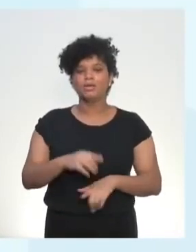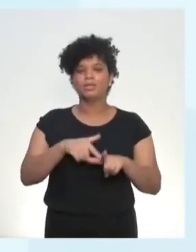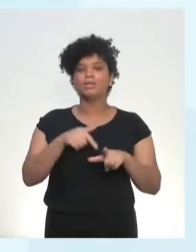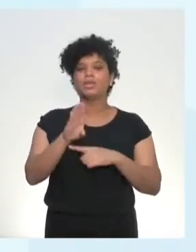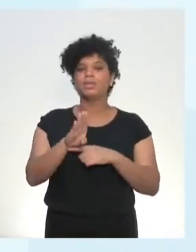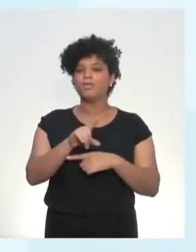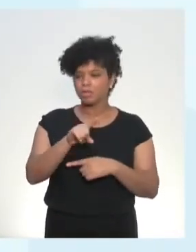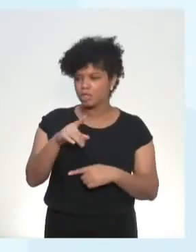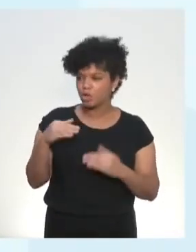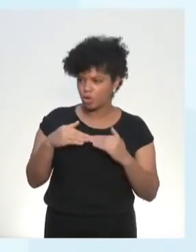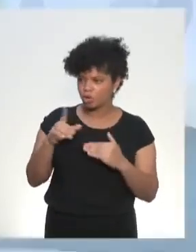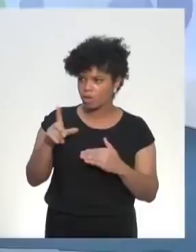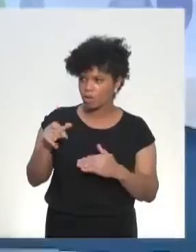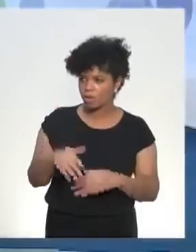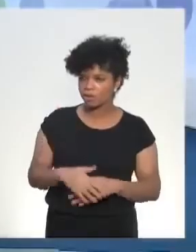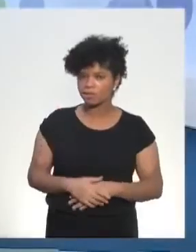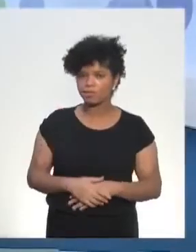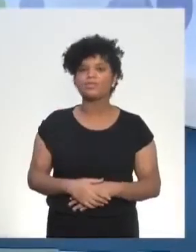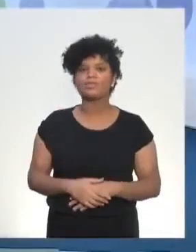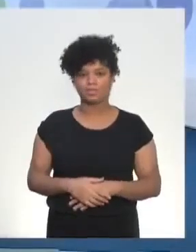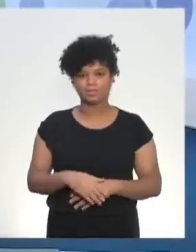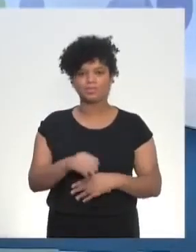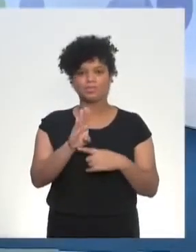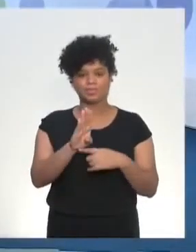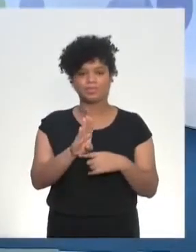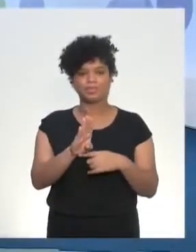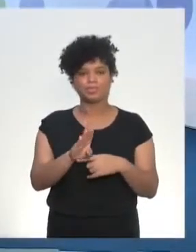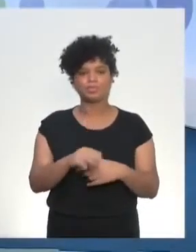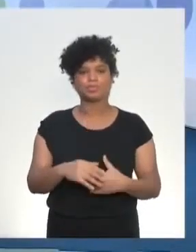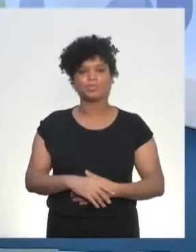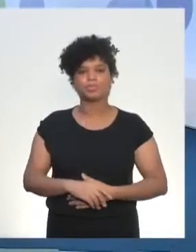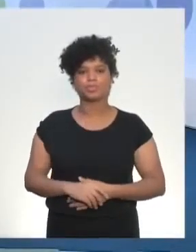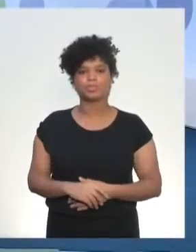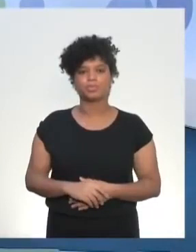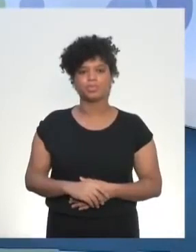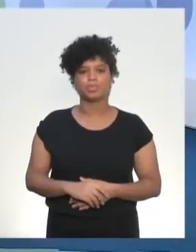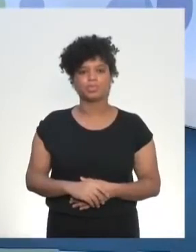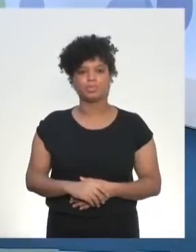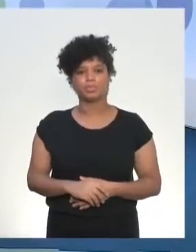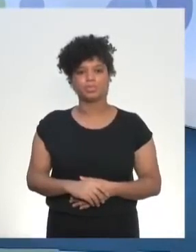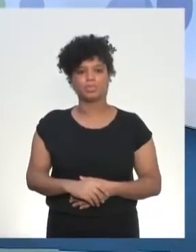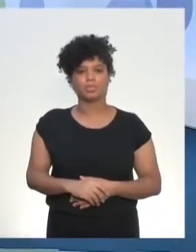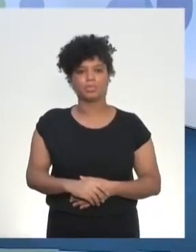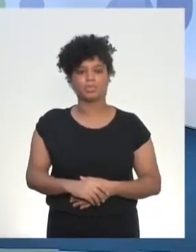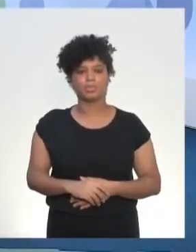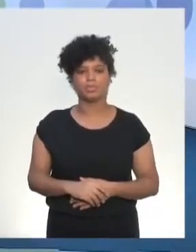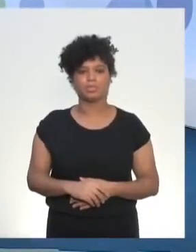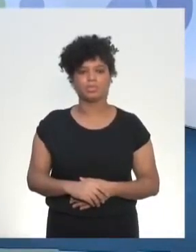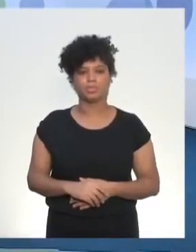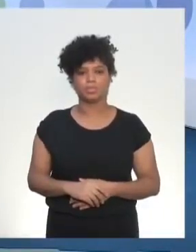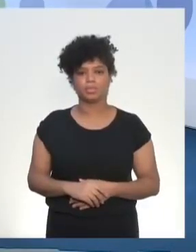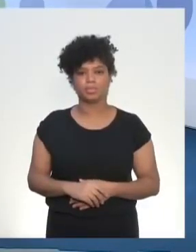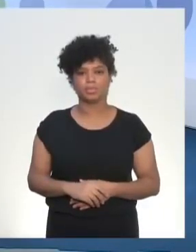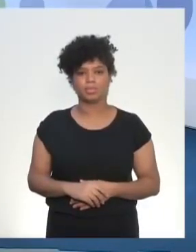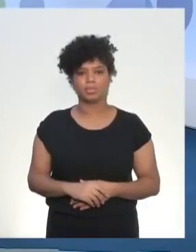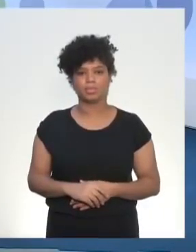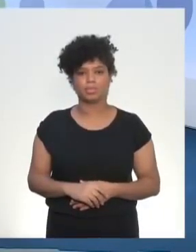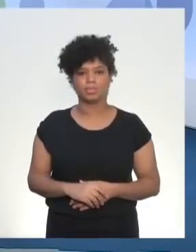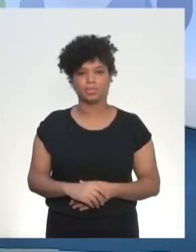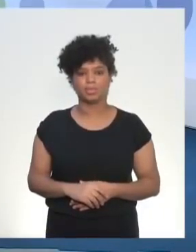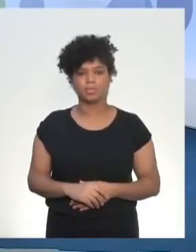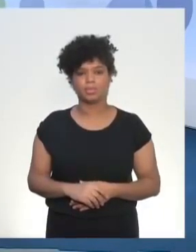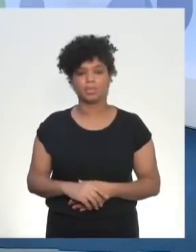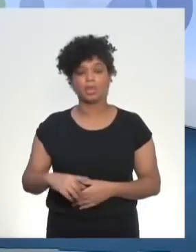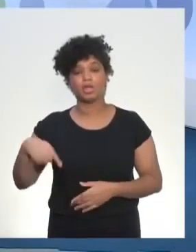concordou, João? B, yes. B. Então, we all need to take action to stop global warming. João, please. Nós